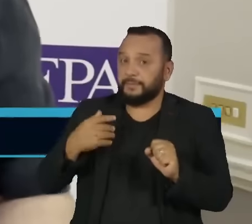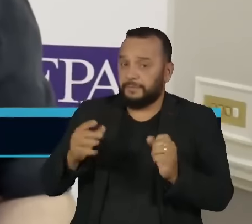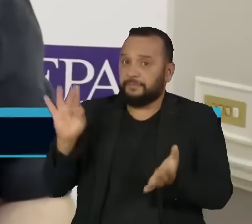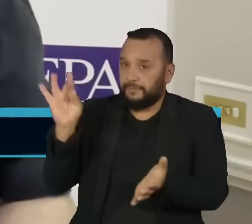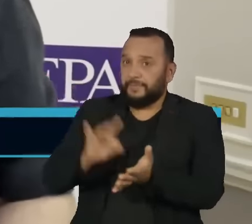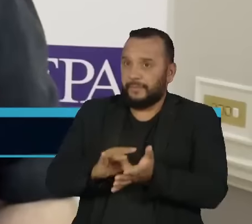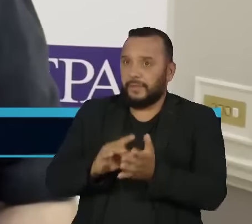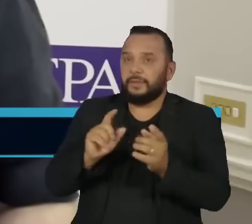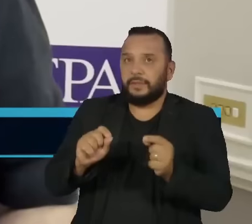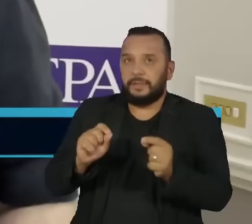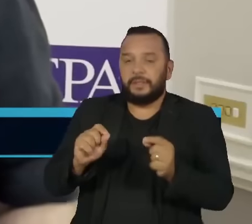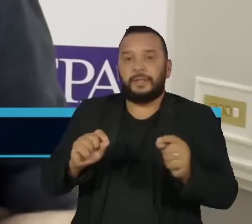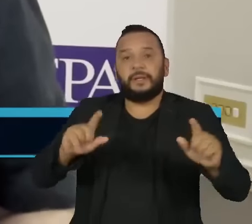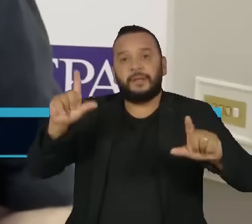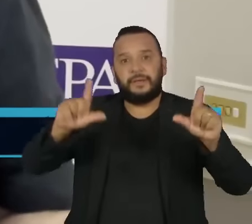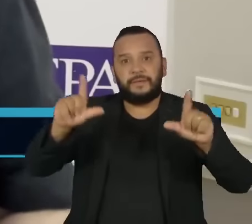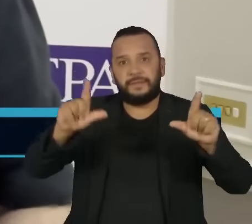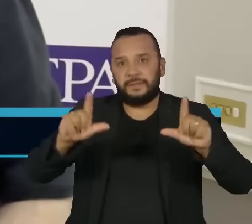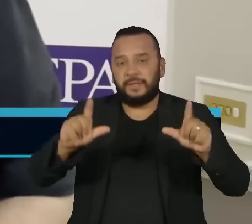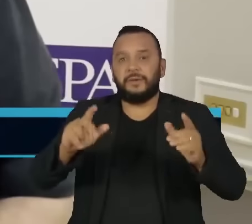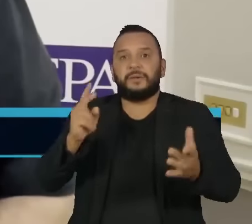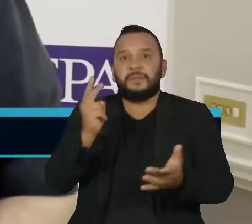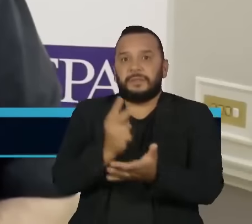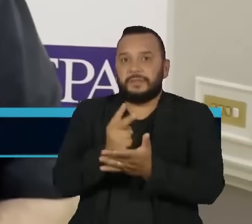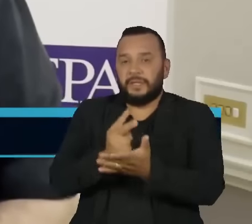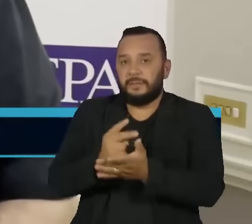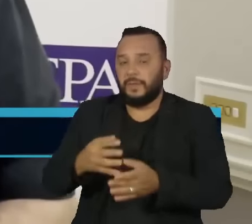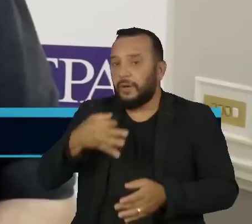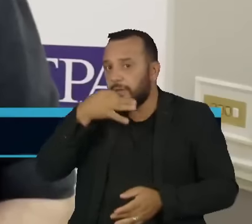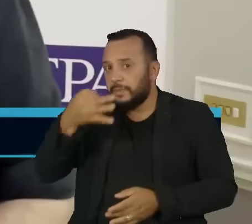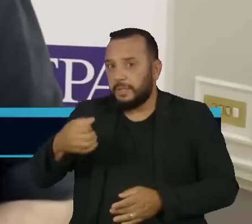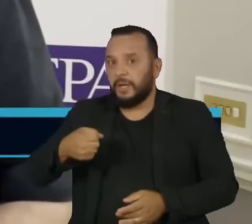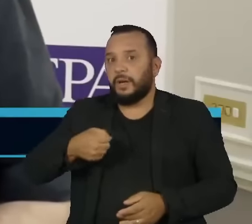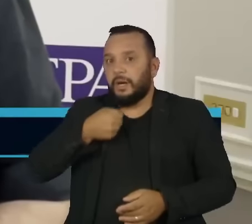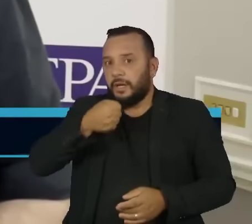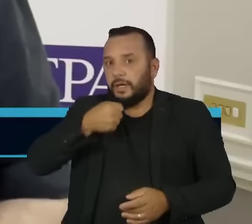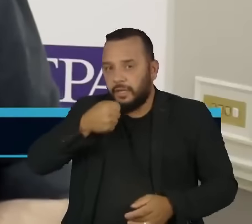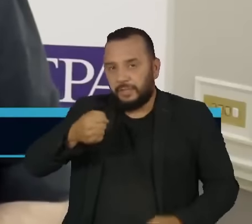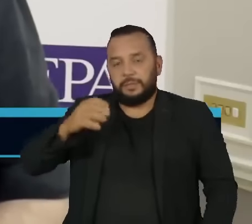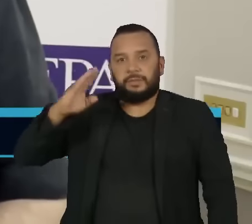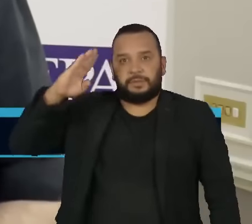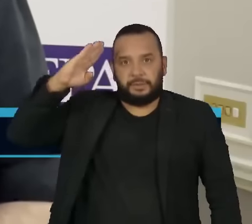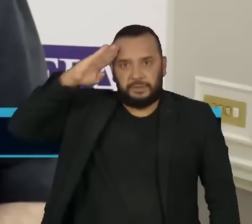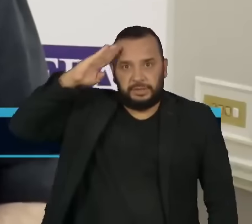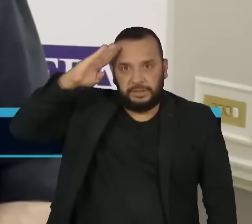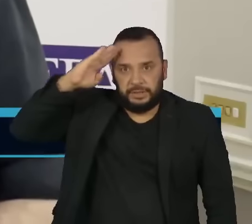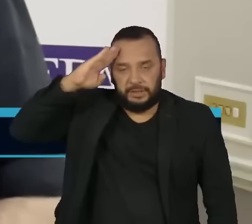que é o fato de que a mídia ouve sempre coronéis e generais que são militaristas e